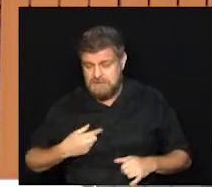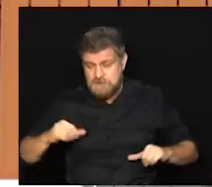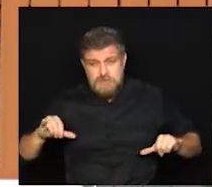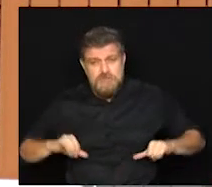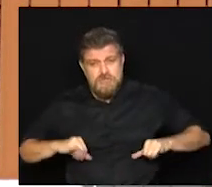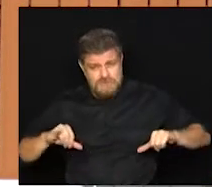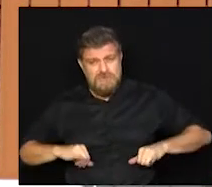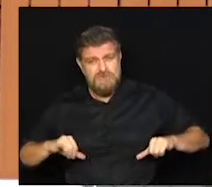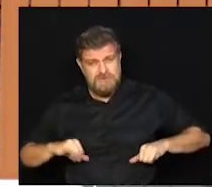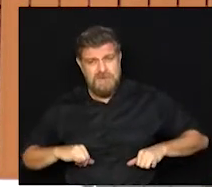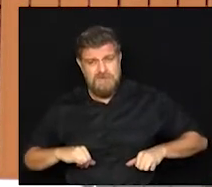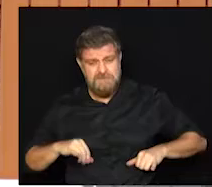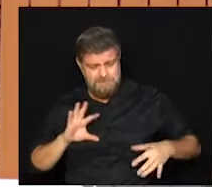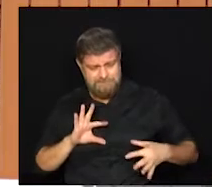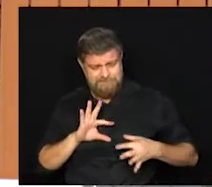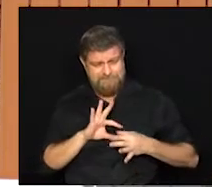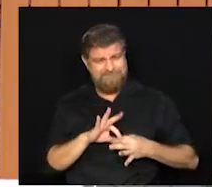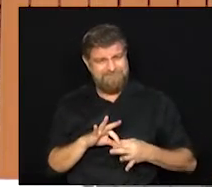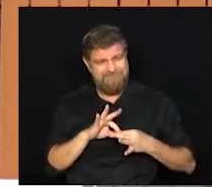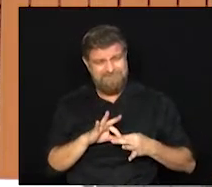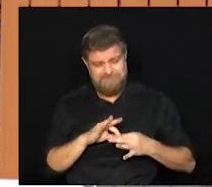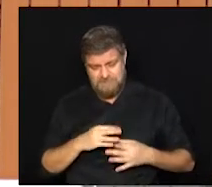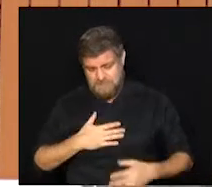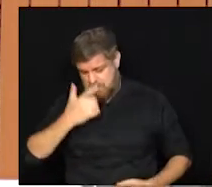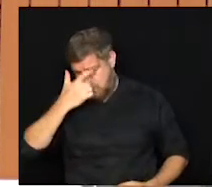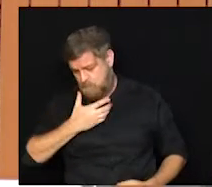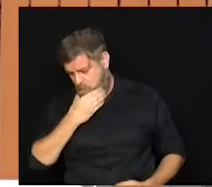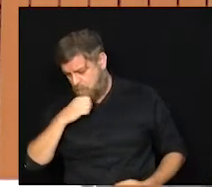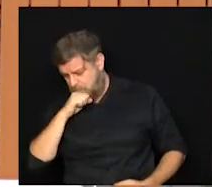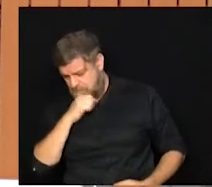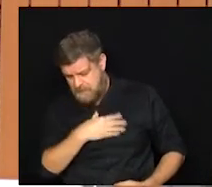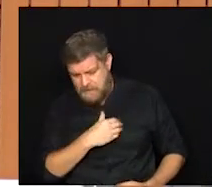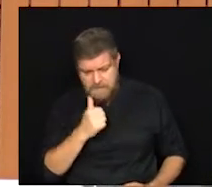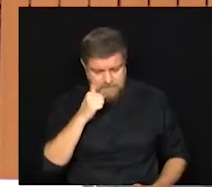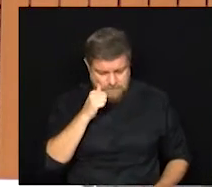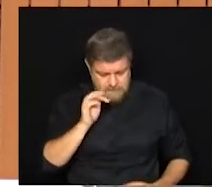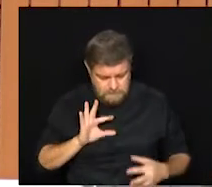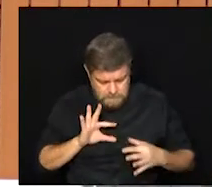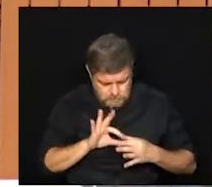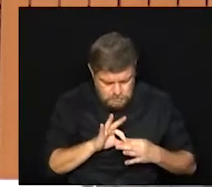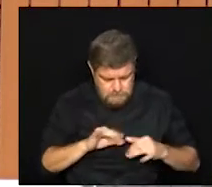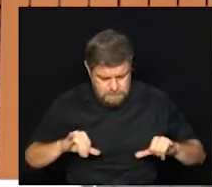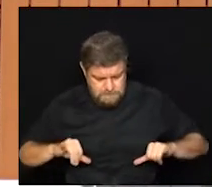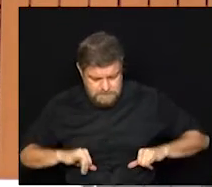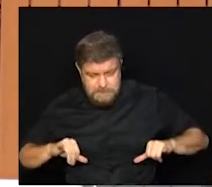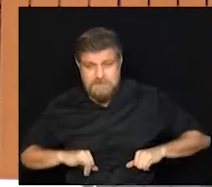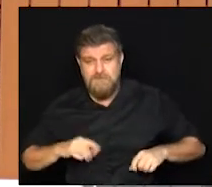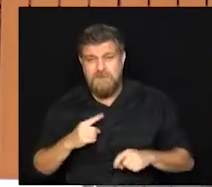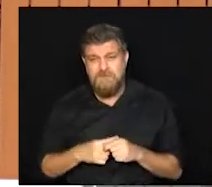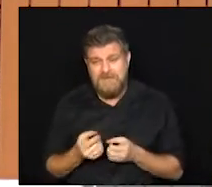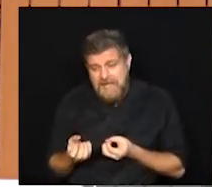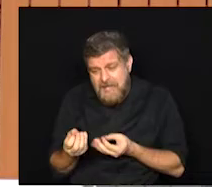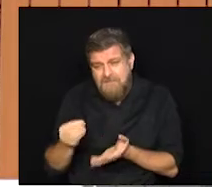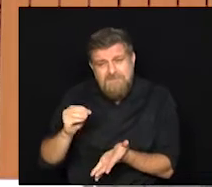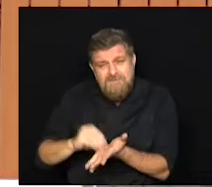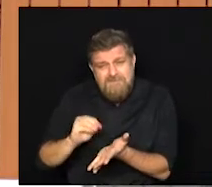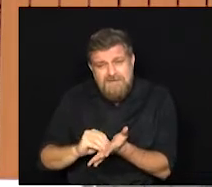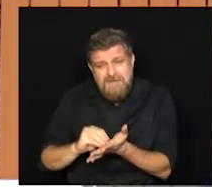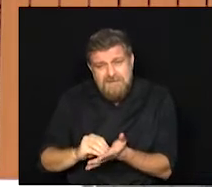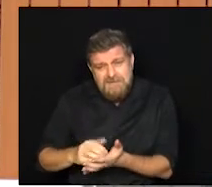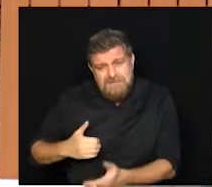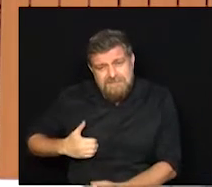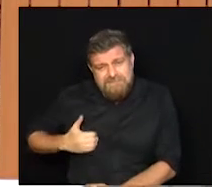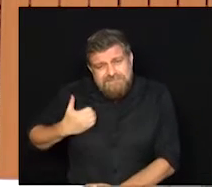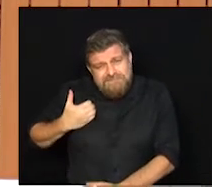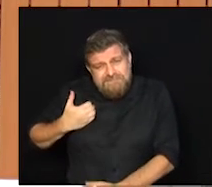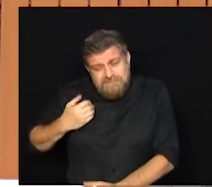junto, realmente hoje, porque essa falta de informação, essas faltas que causa constrangimento entre tantos pais como